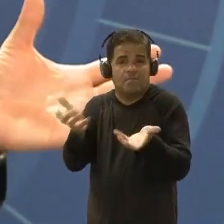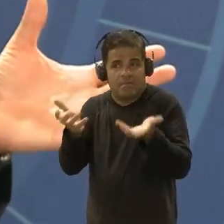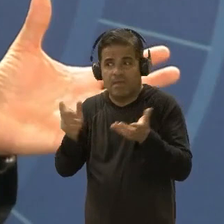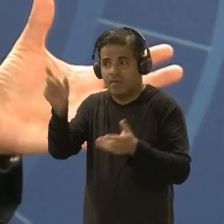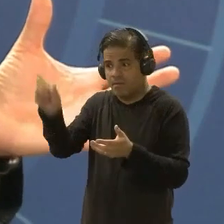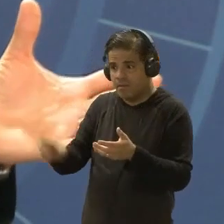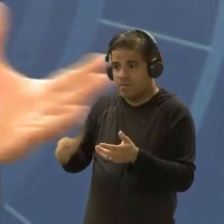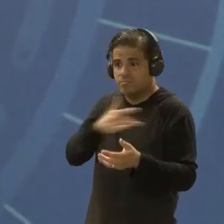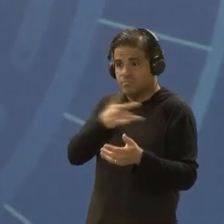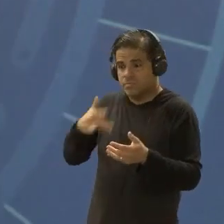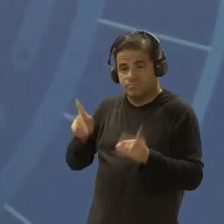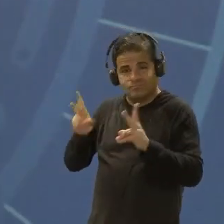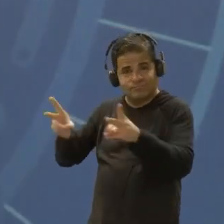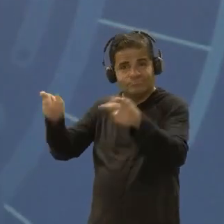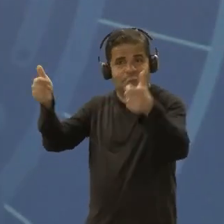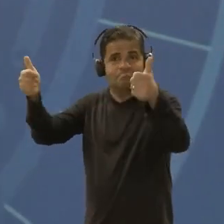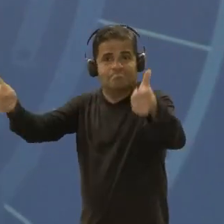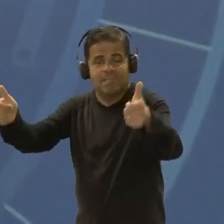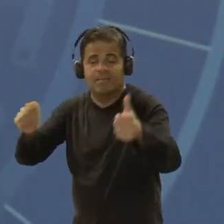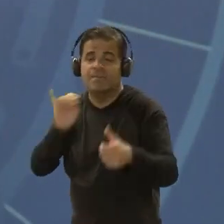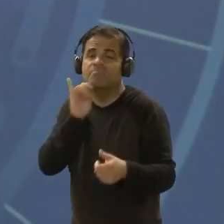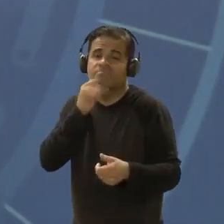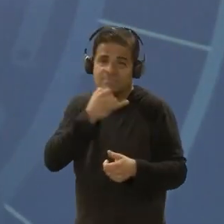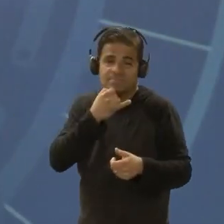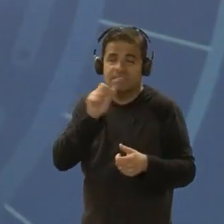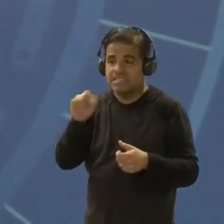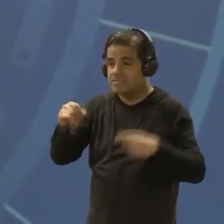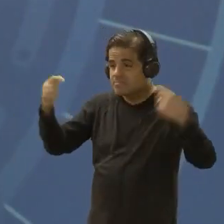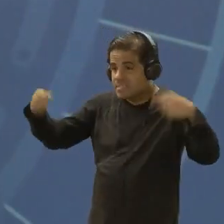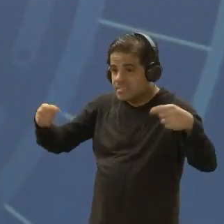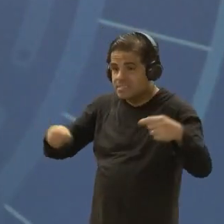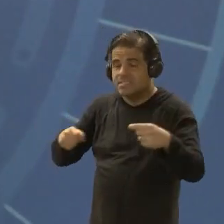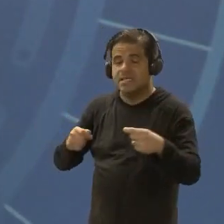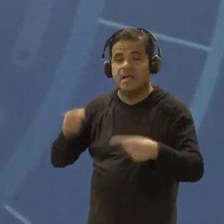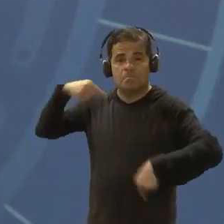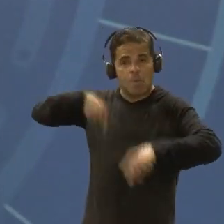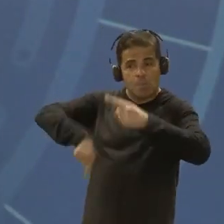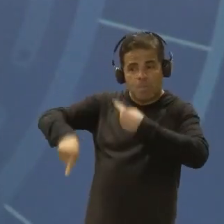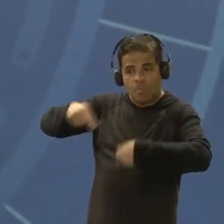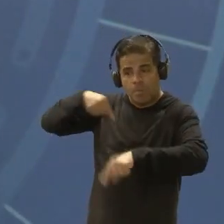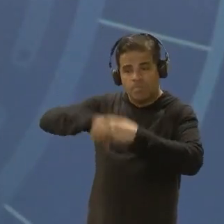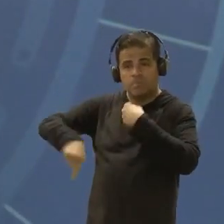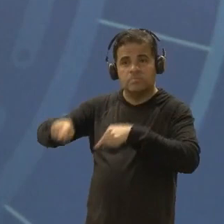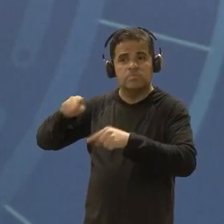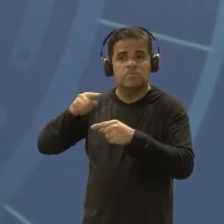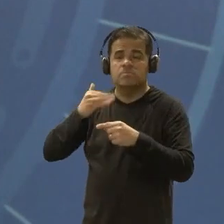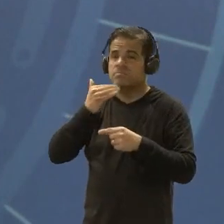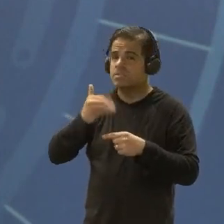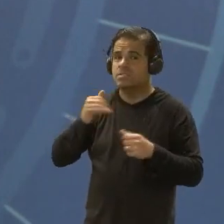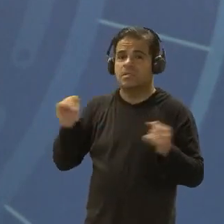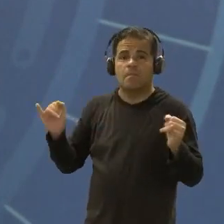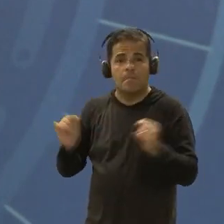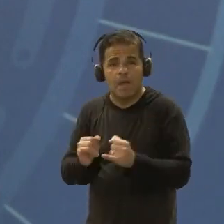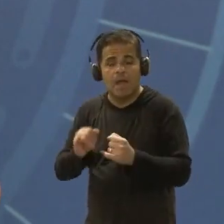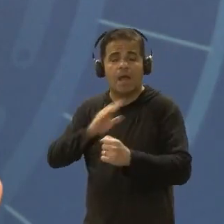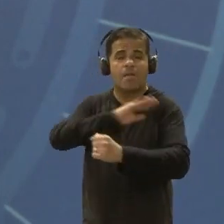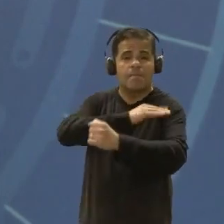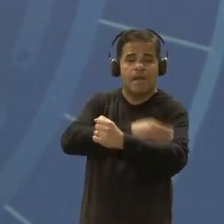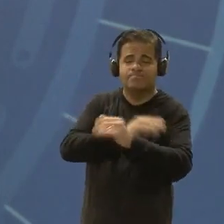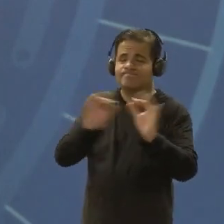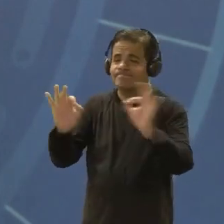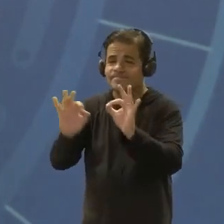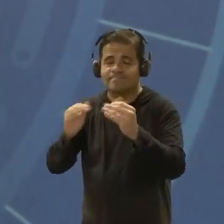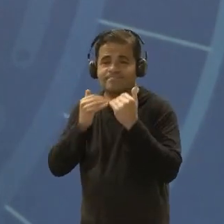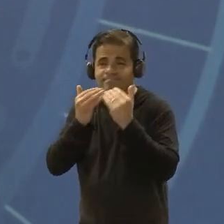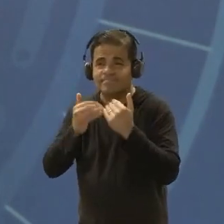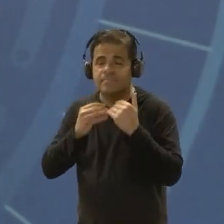saúde. Porque, infelizmente, se ele precisar da diálise, não adianta ele estar com baixo peso, sem massa muscular.